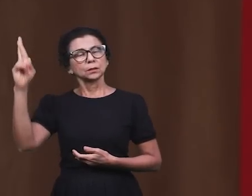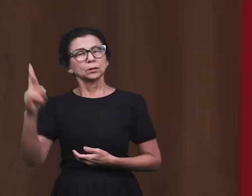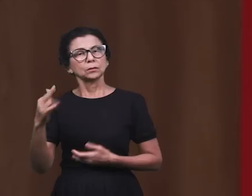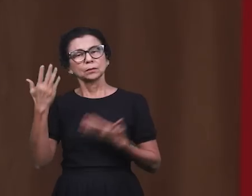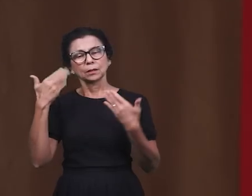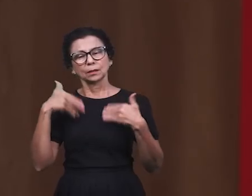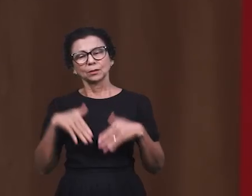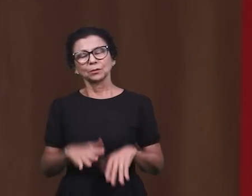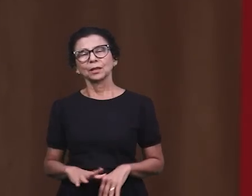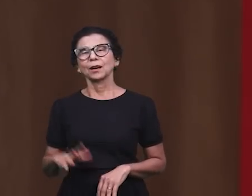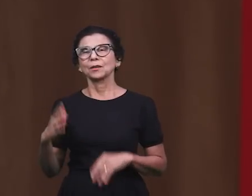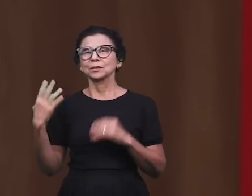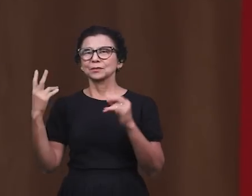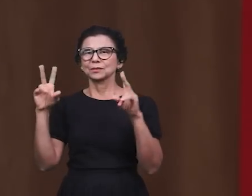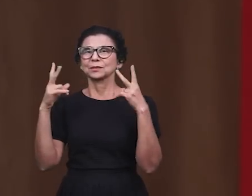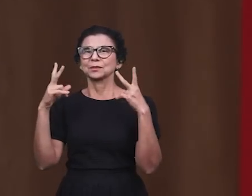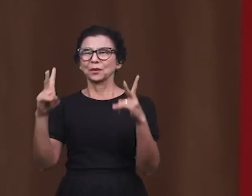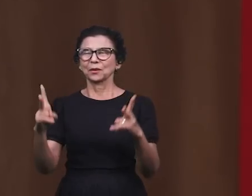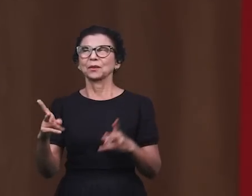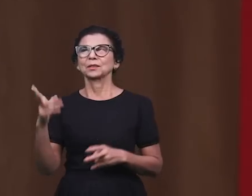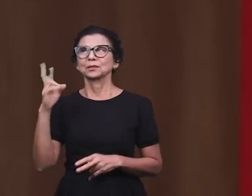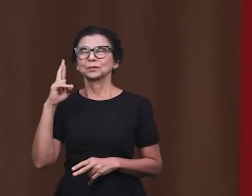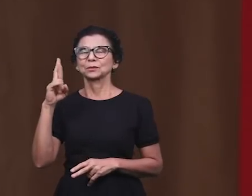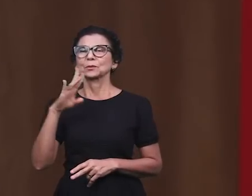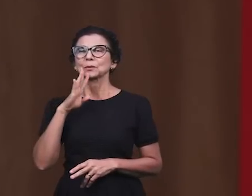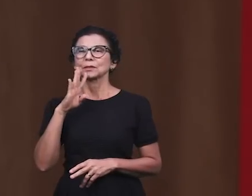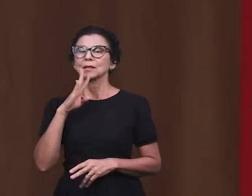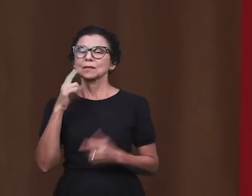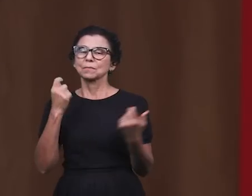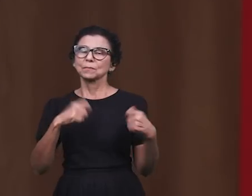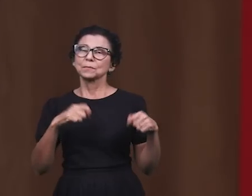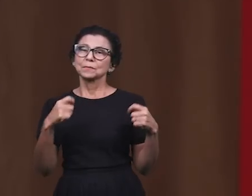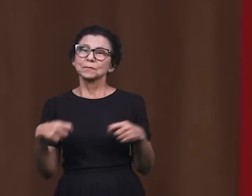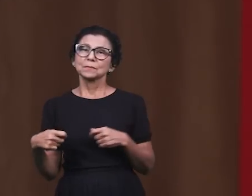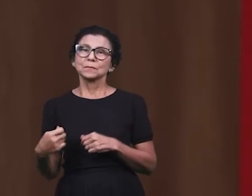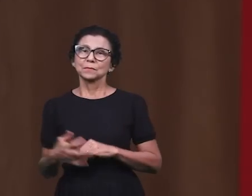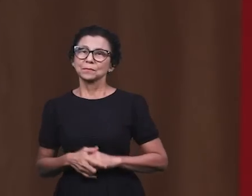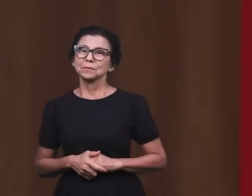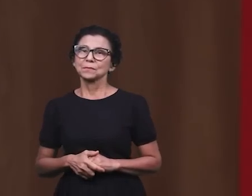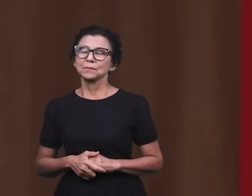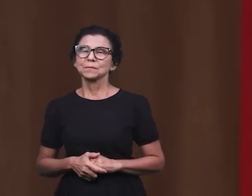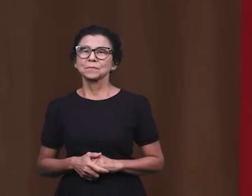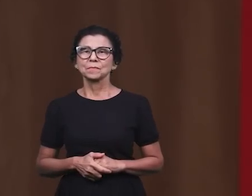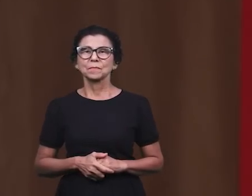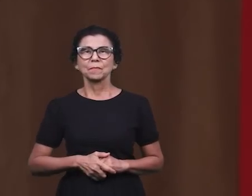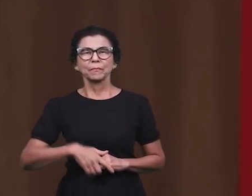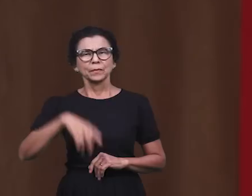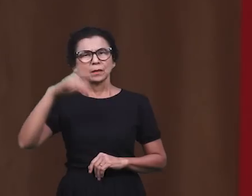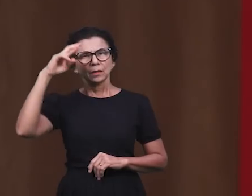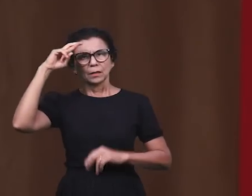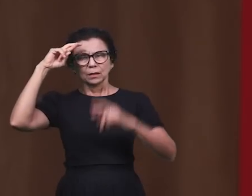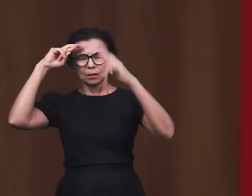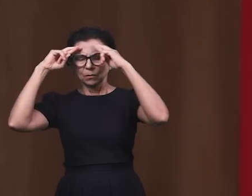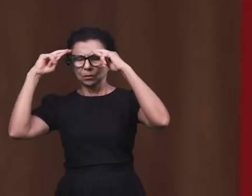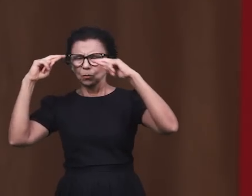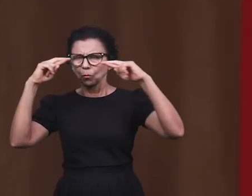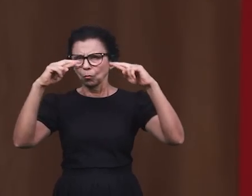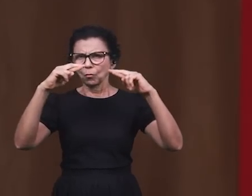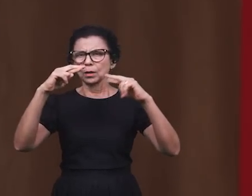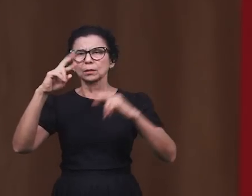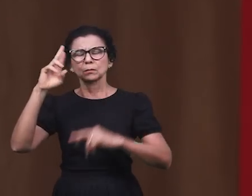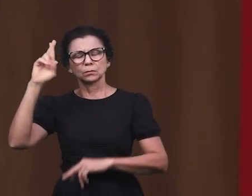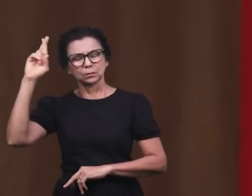Glória a Deus. O Senhor conhece, Ele sabe da necessidade, né? E como que o Senhor honra. Como que o Senhor honrou,